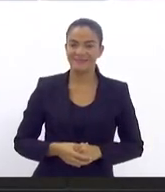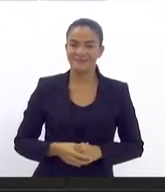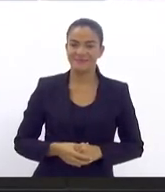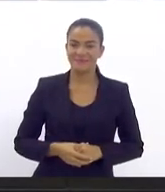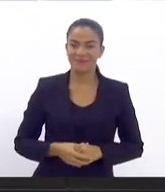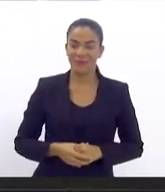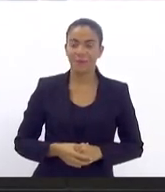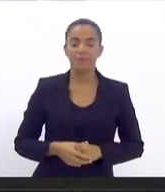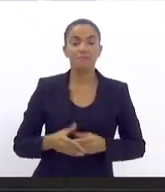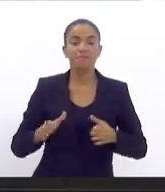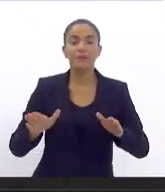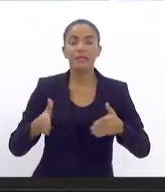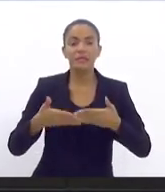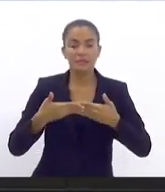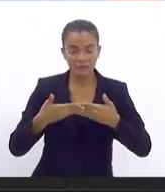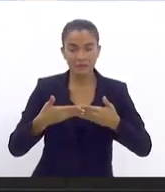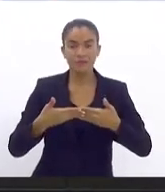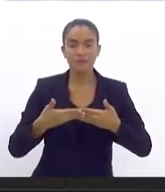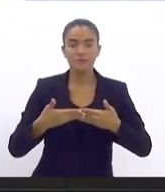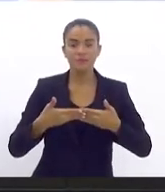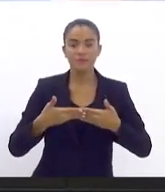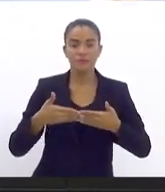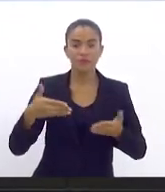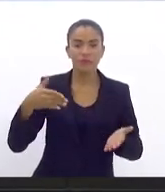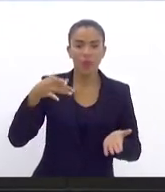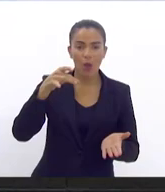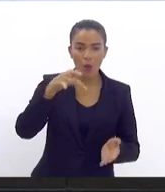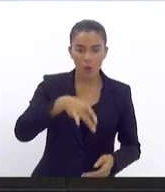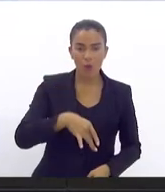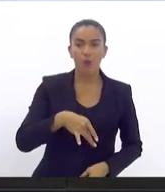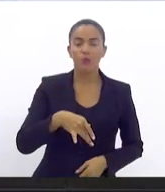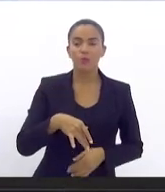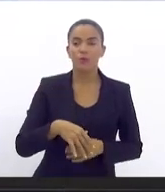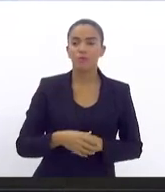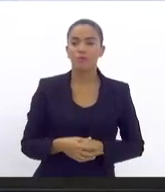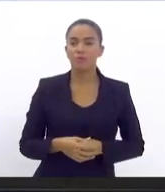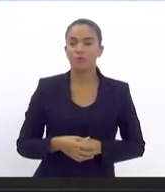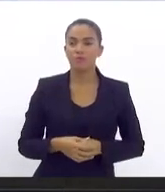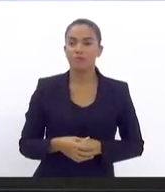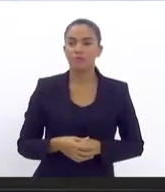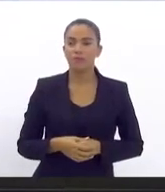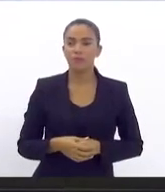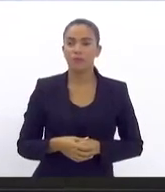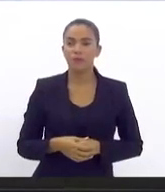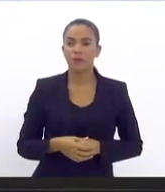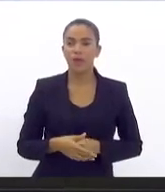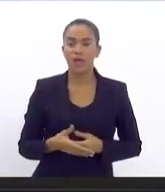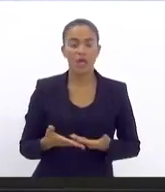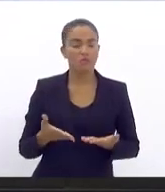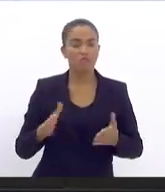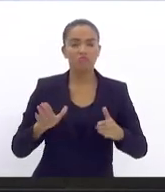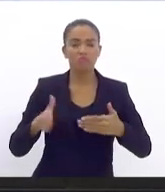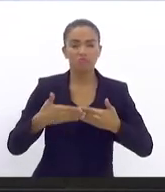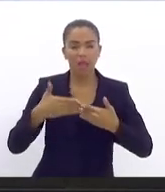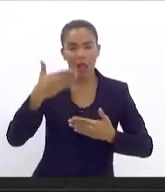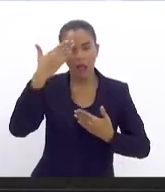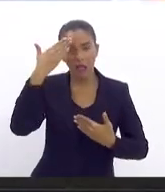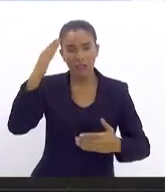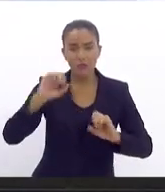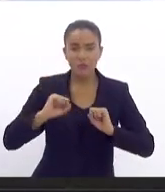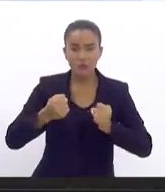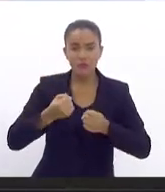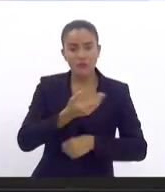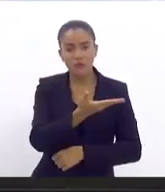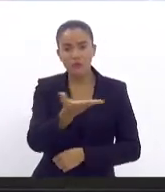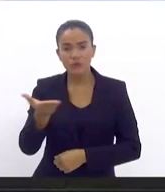Então, encerrada essa última matéria, declaro encerrada essa sessão extraordinária, agradecendo o esforço de todos